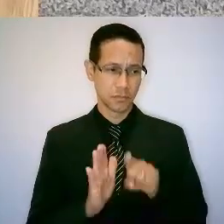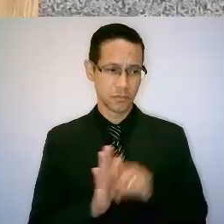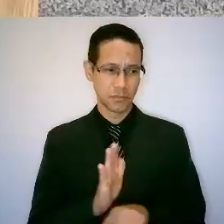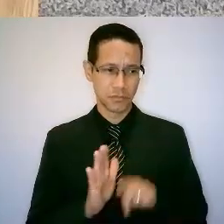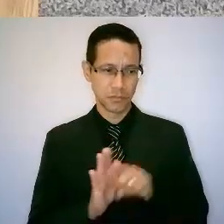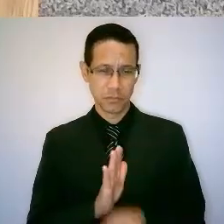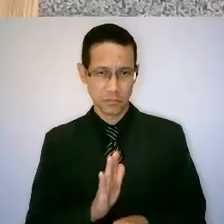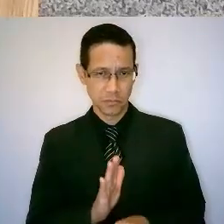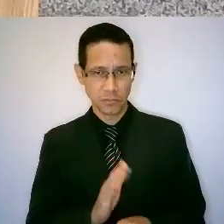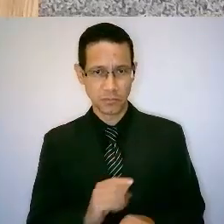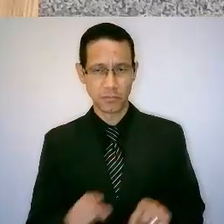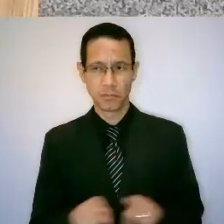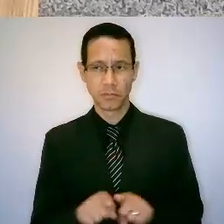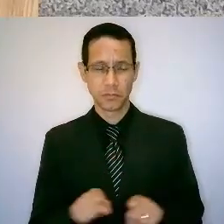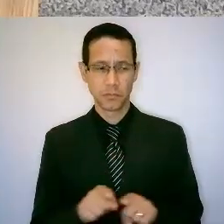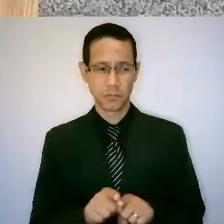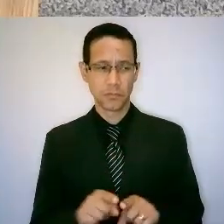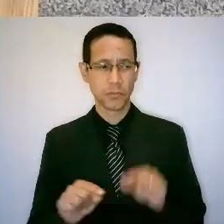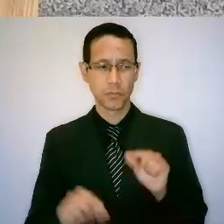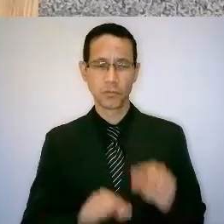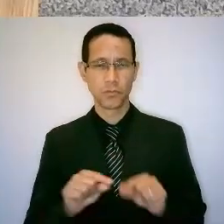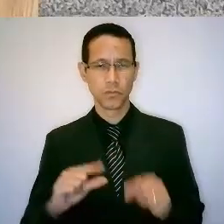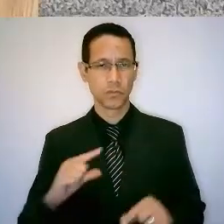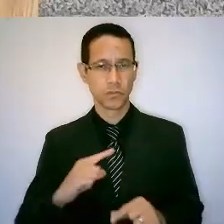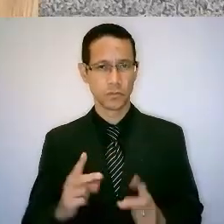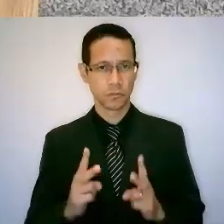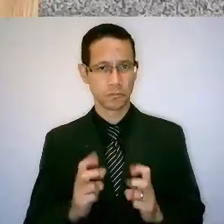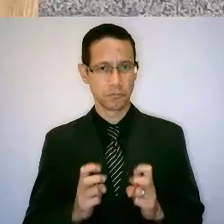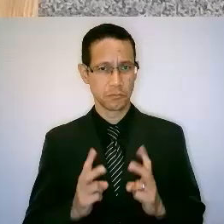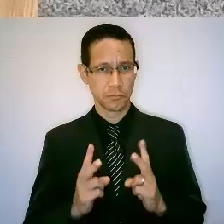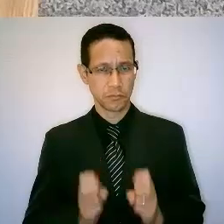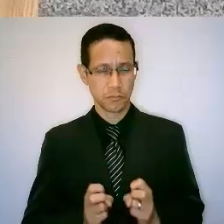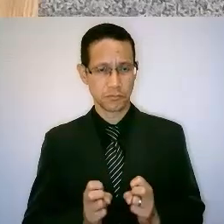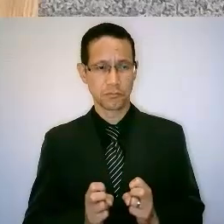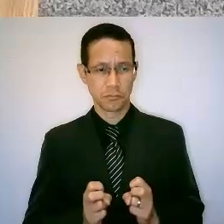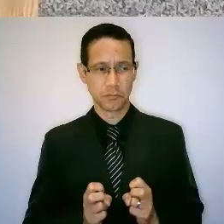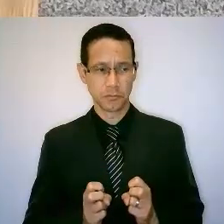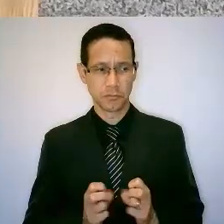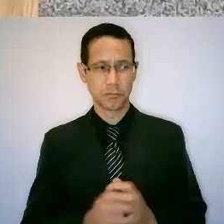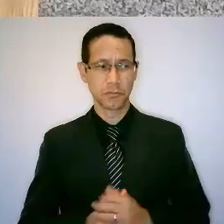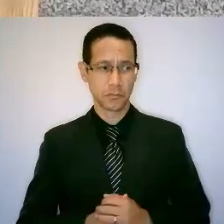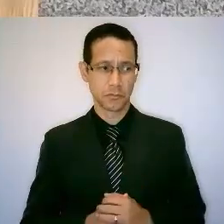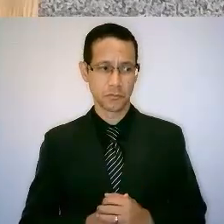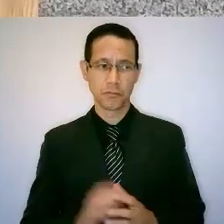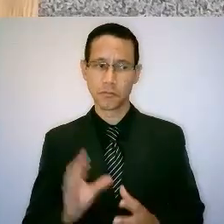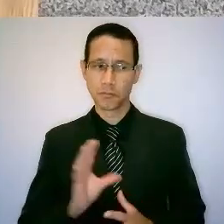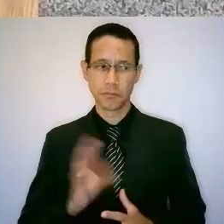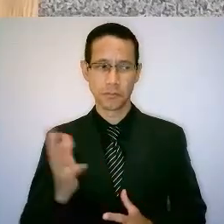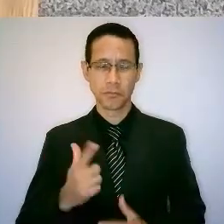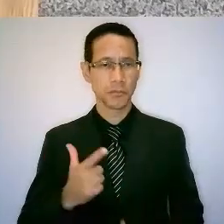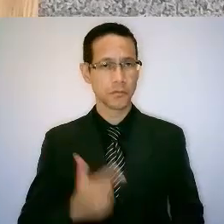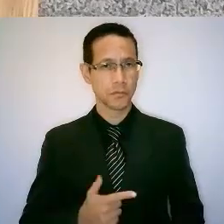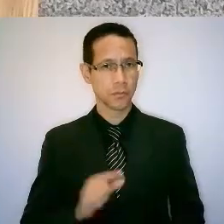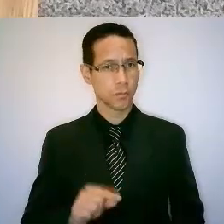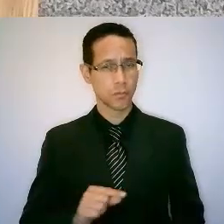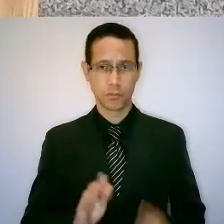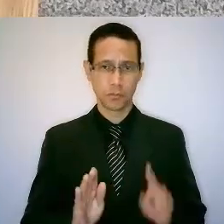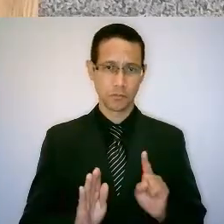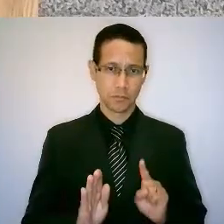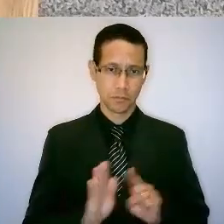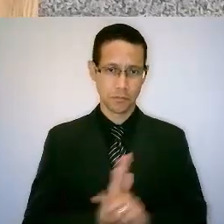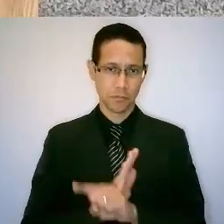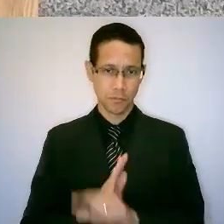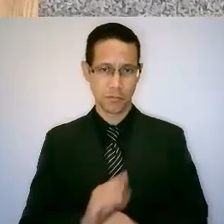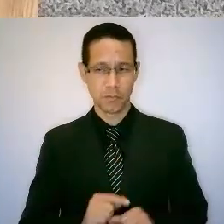incisiva o que que ela tinha observado em relação a esse suposto acionamento é perguntado a ela se ela